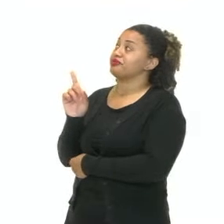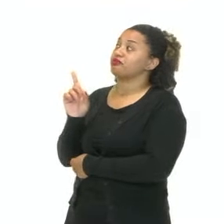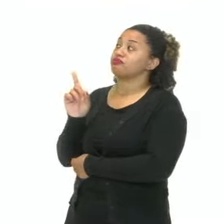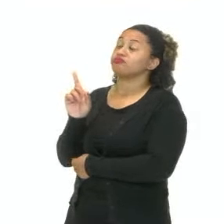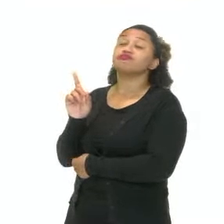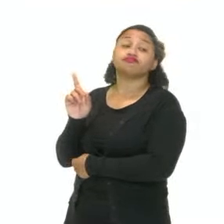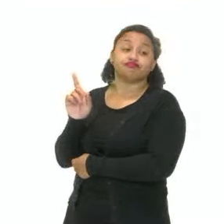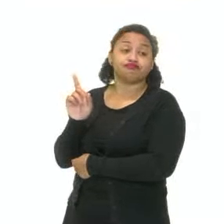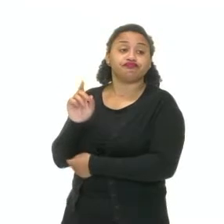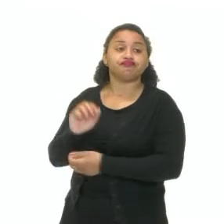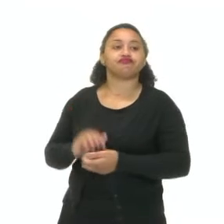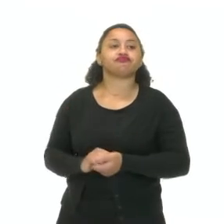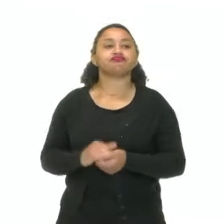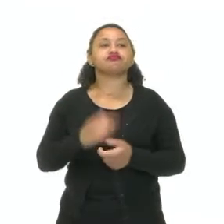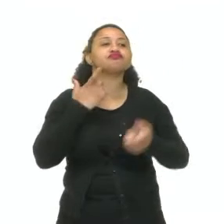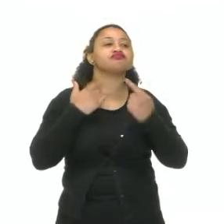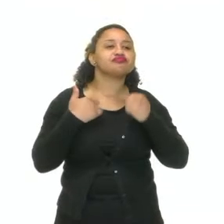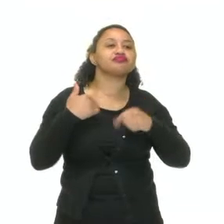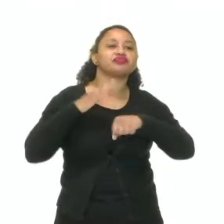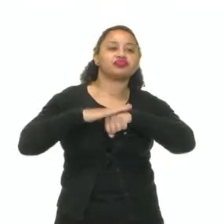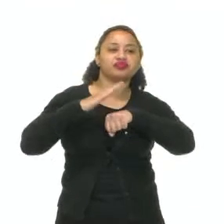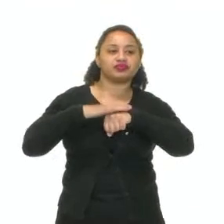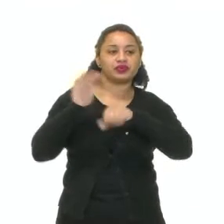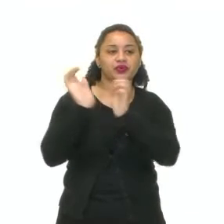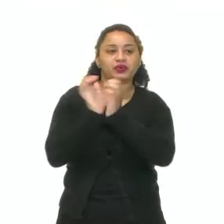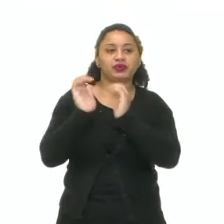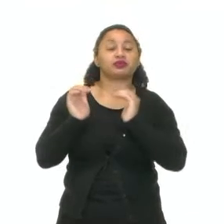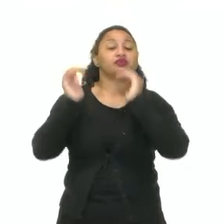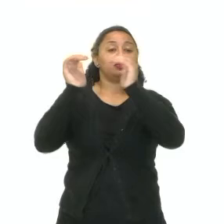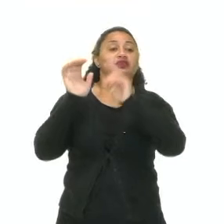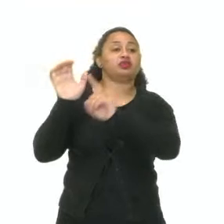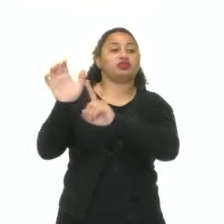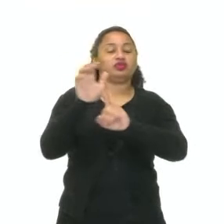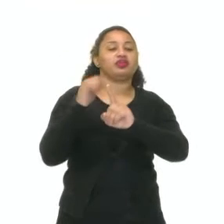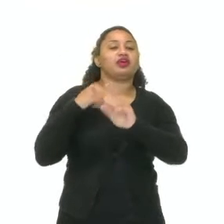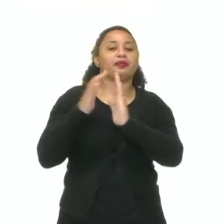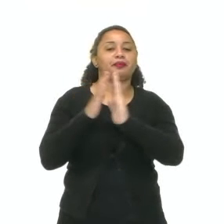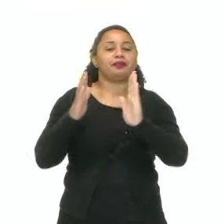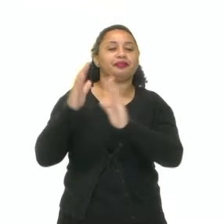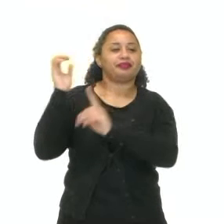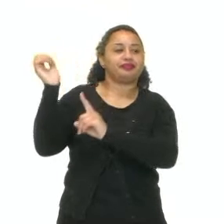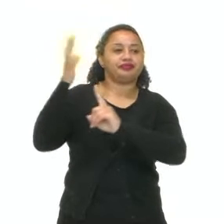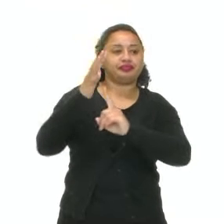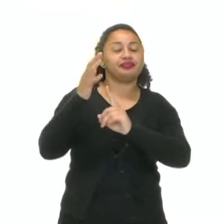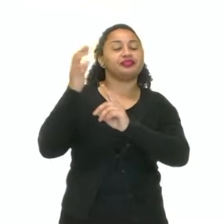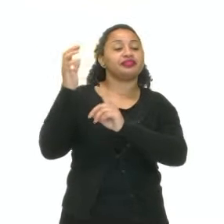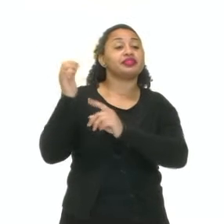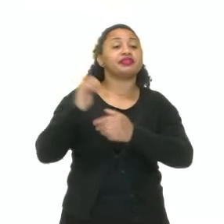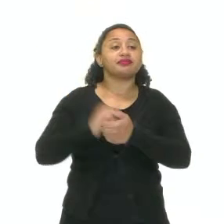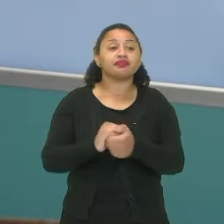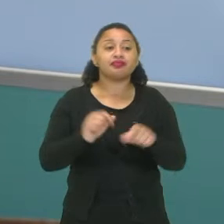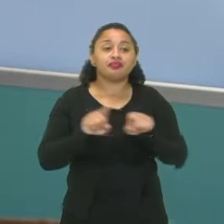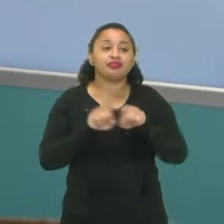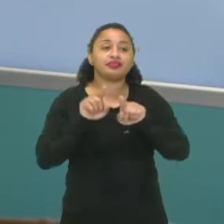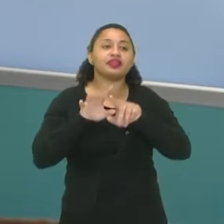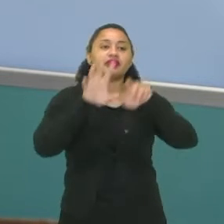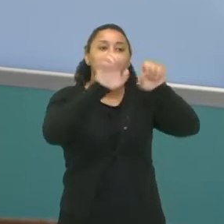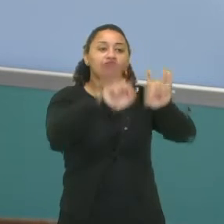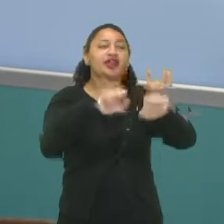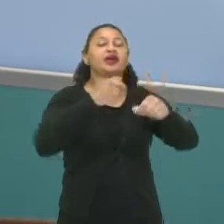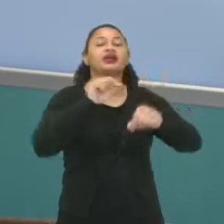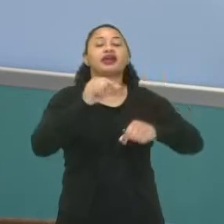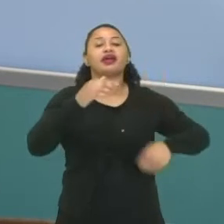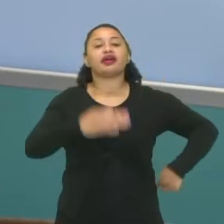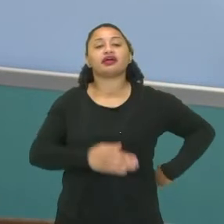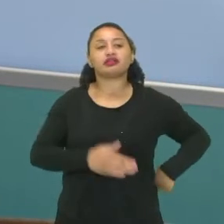desse processo de independência, e a invasão de Napoleão Bonaparte na Península Ibérica. Quando a gente